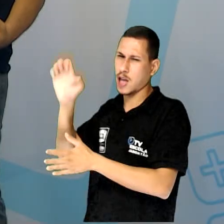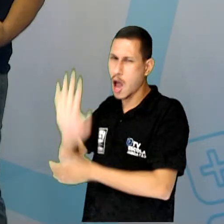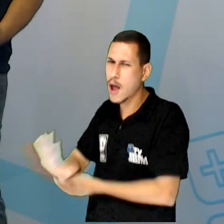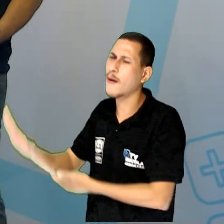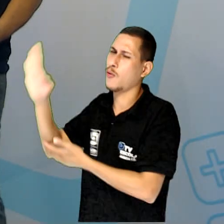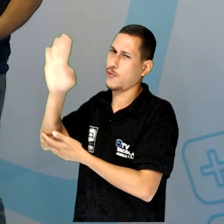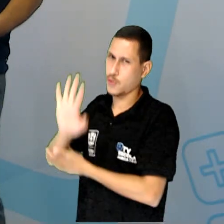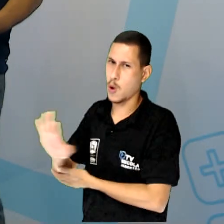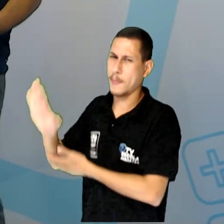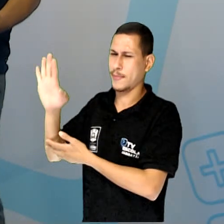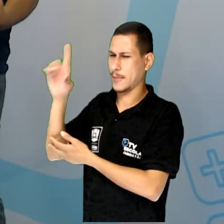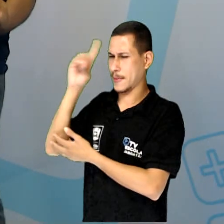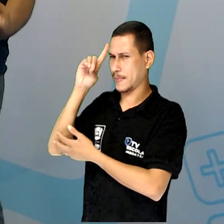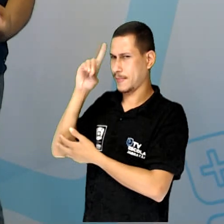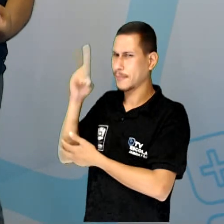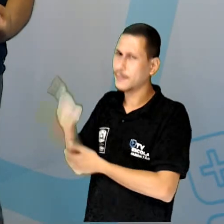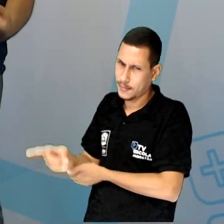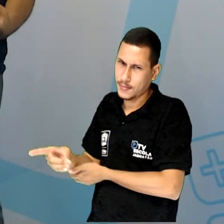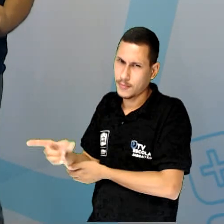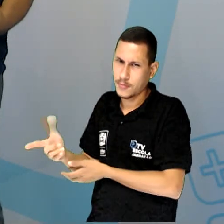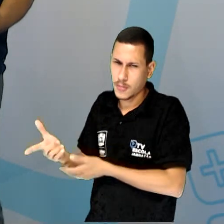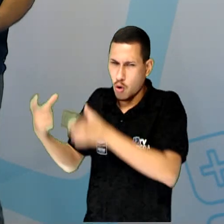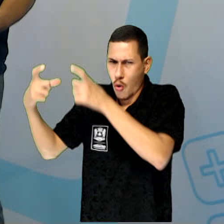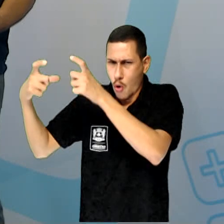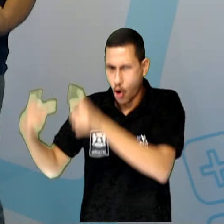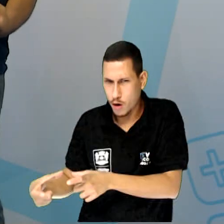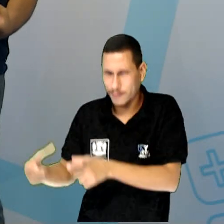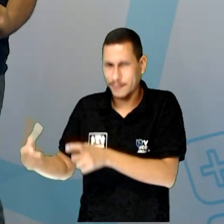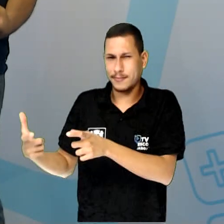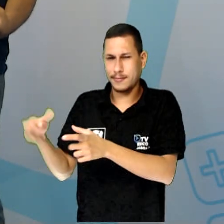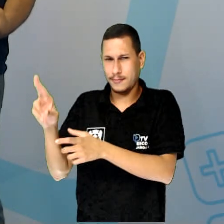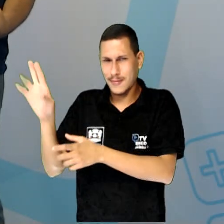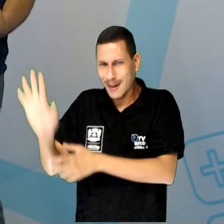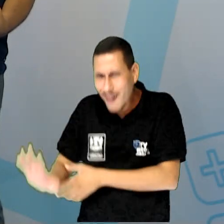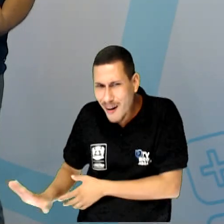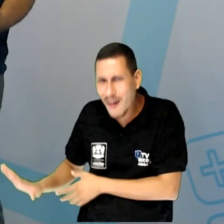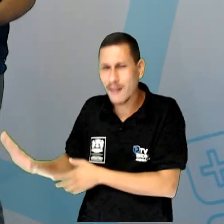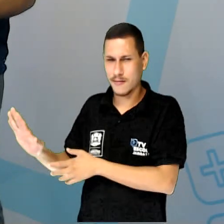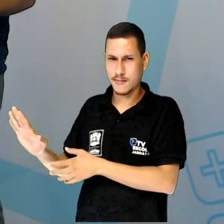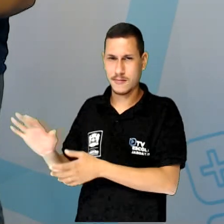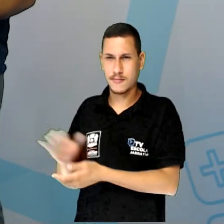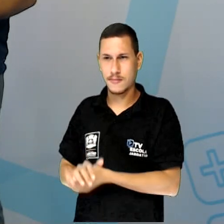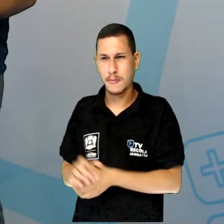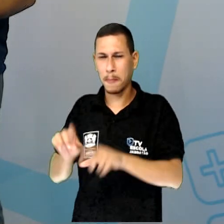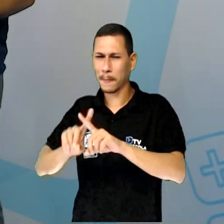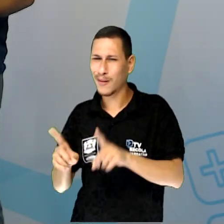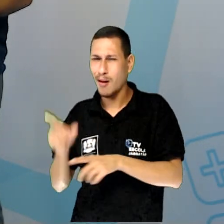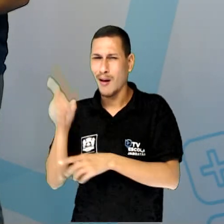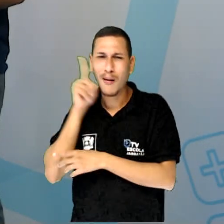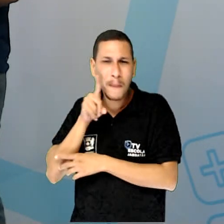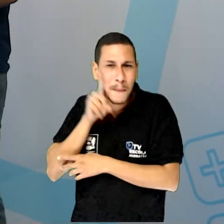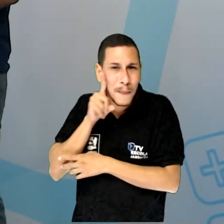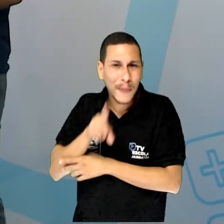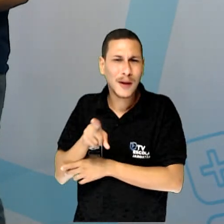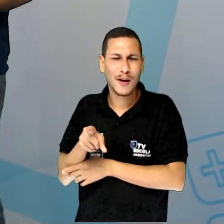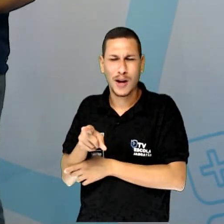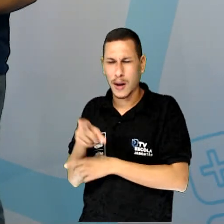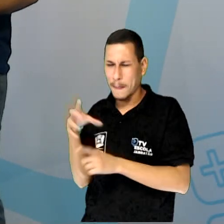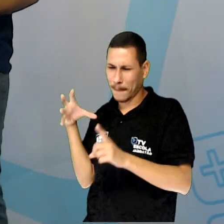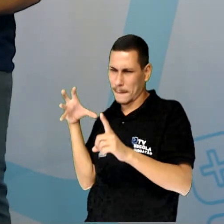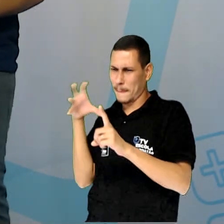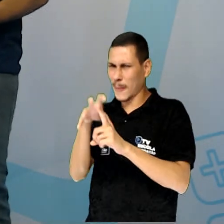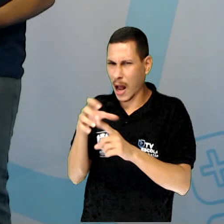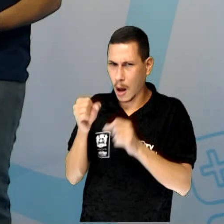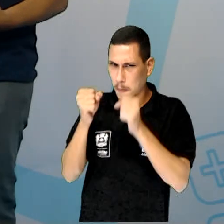eram quem comandavam esta região, e aí os americanos, para impor